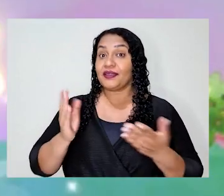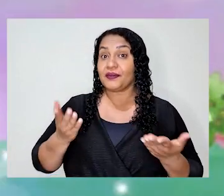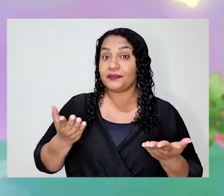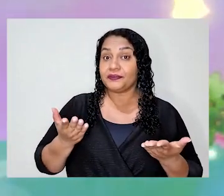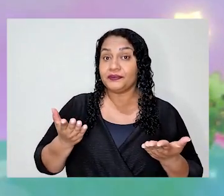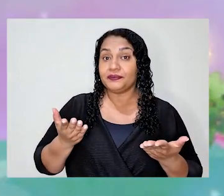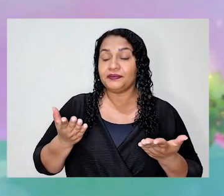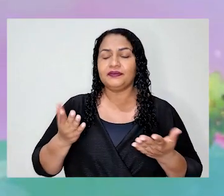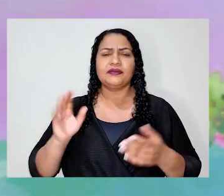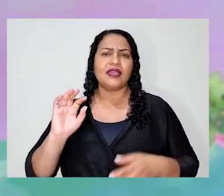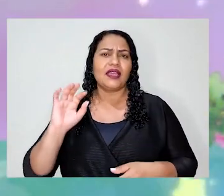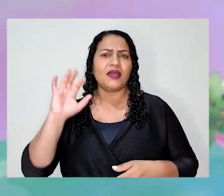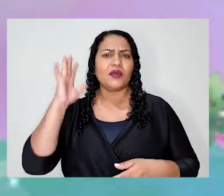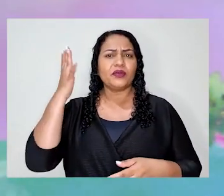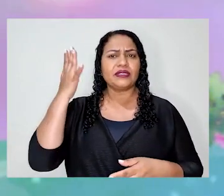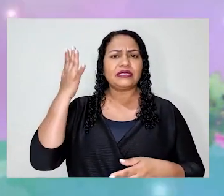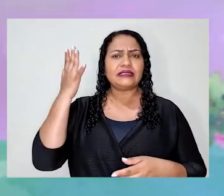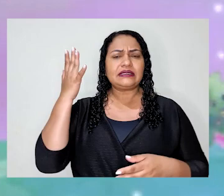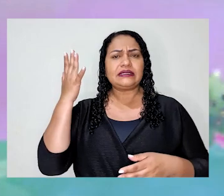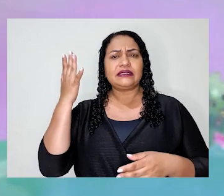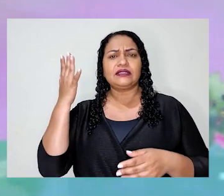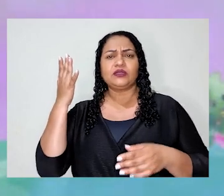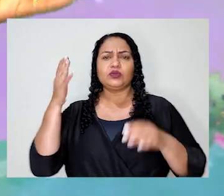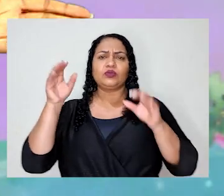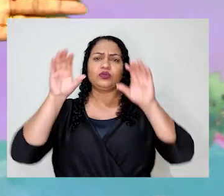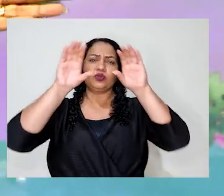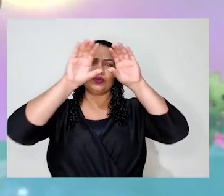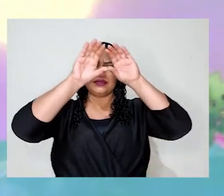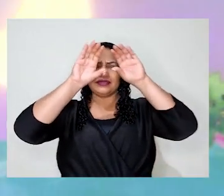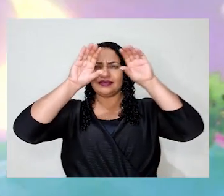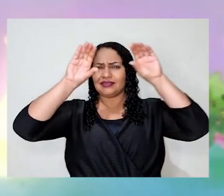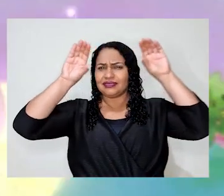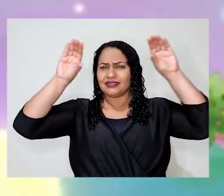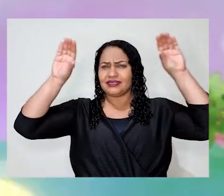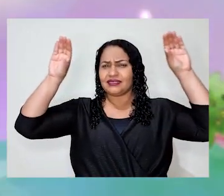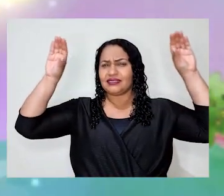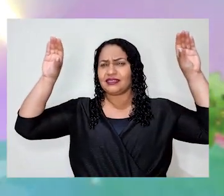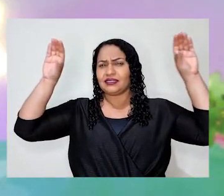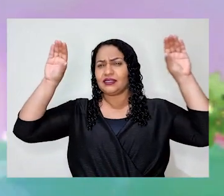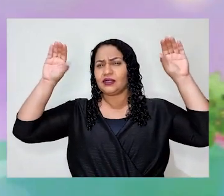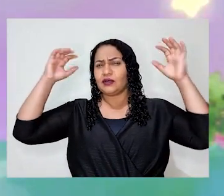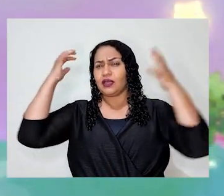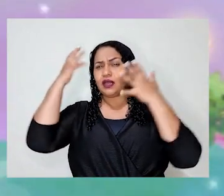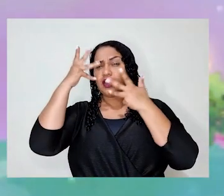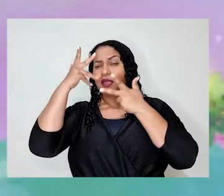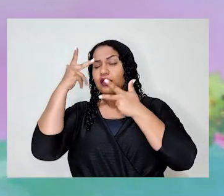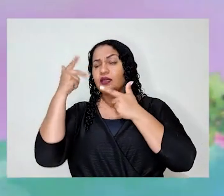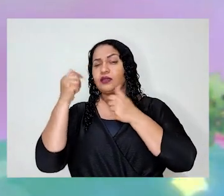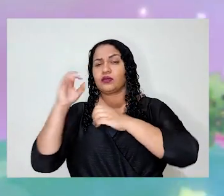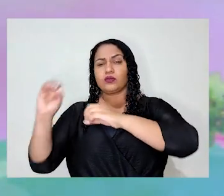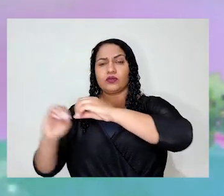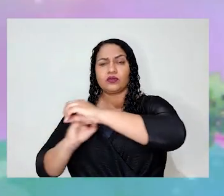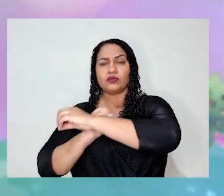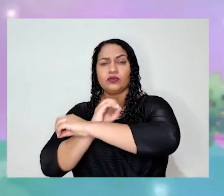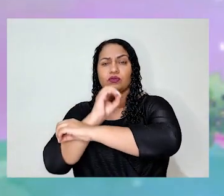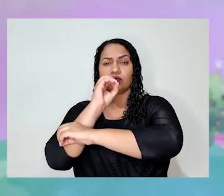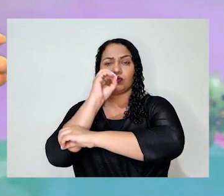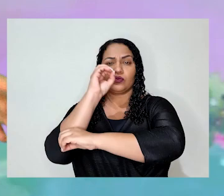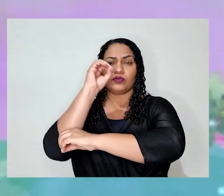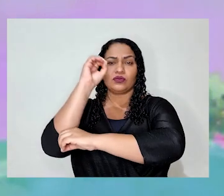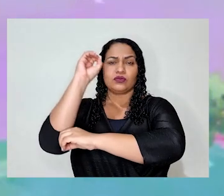Certa ocasião, num céu grande e bonito, o sol, depois de